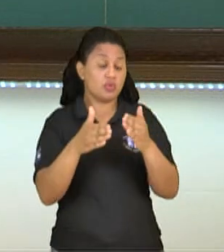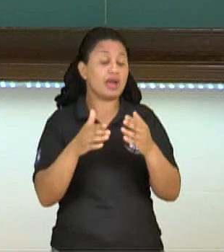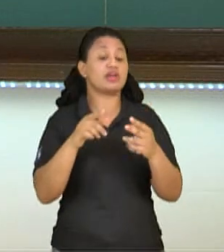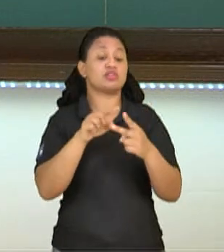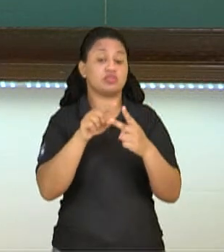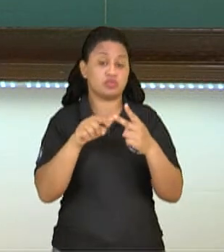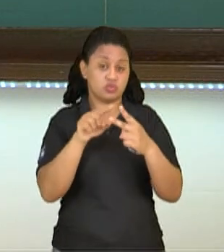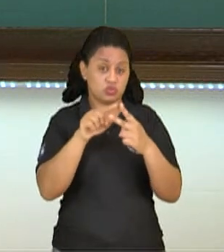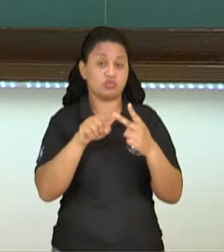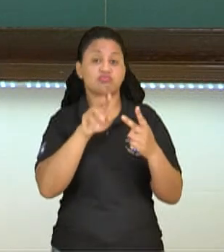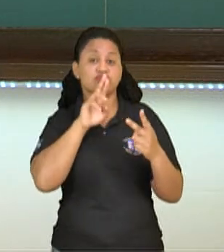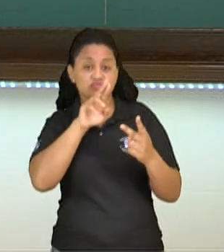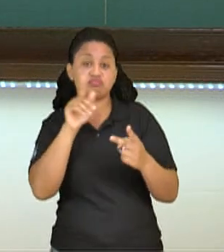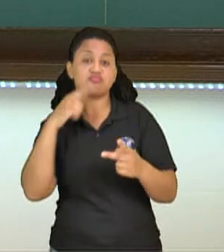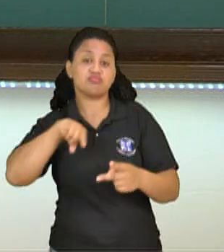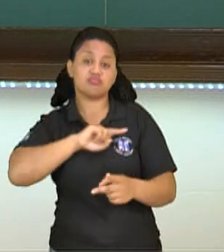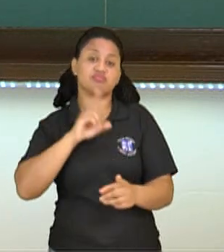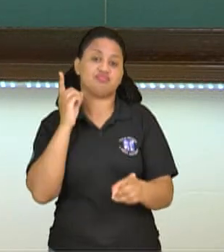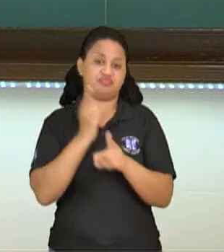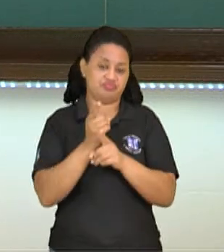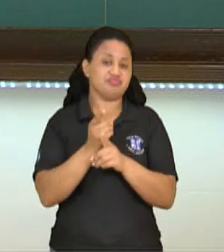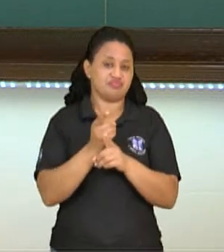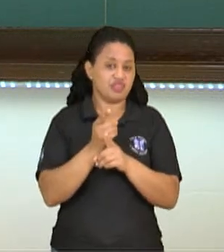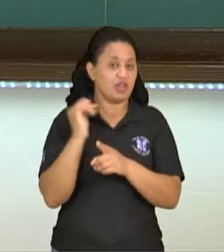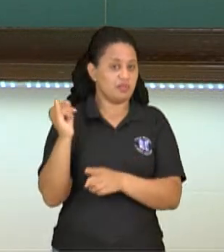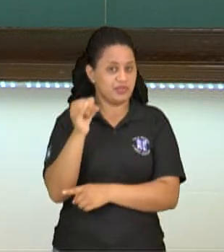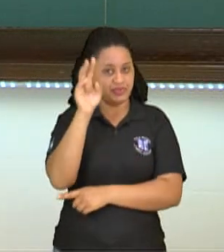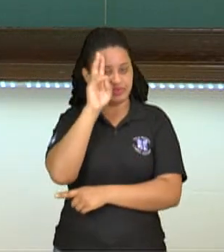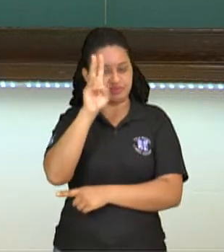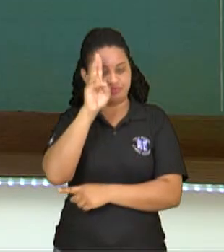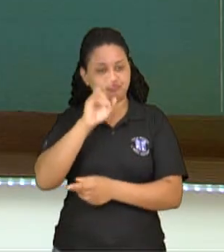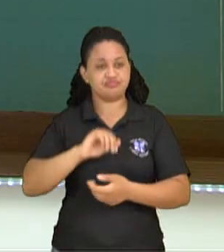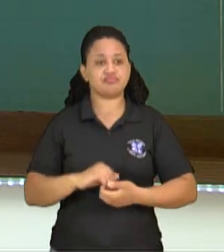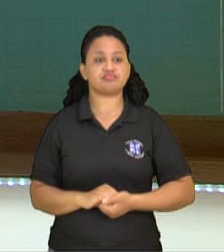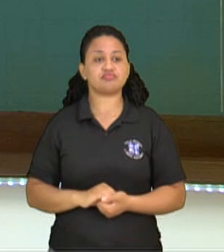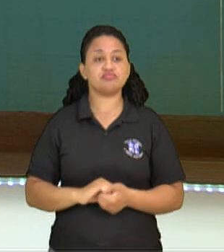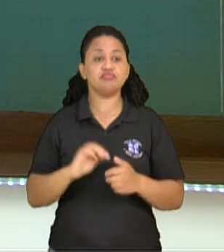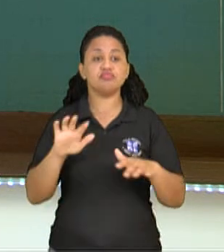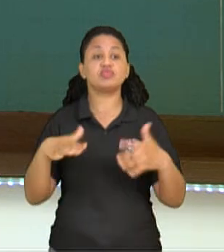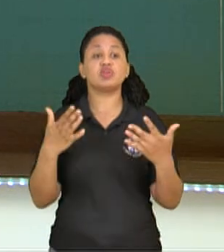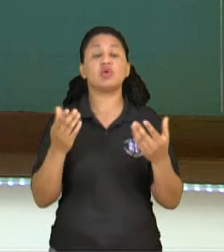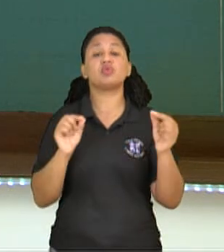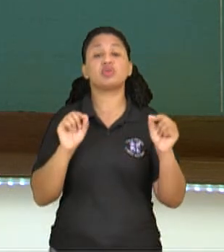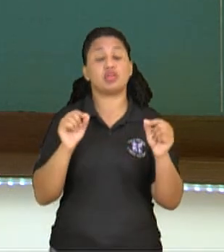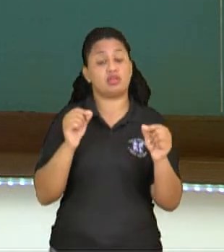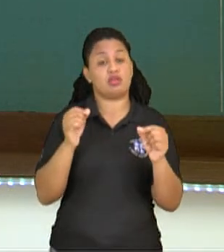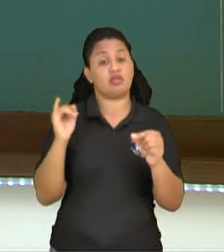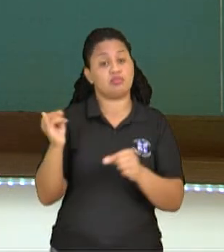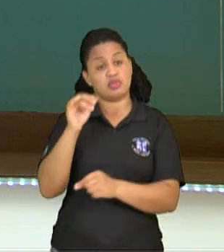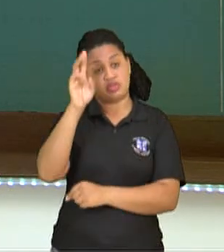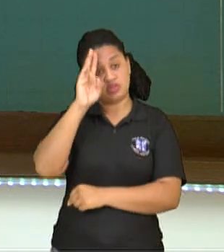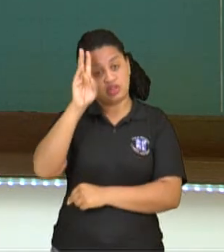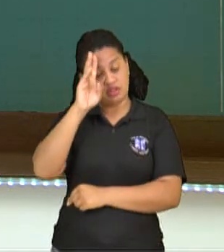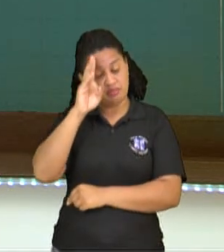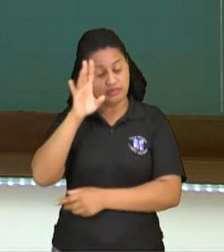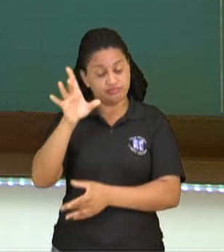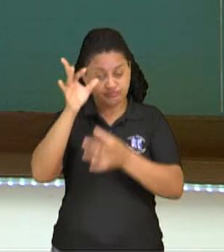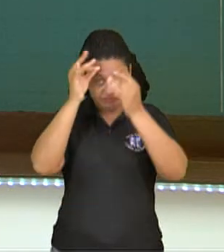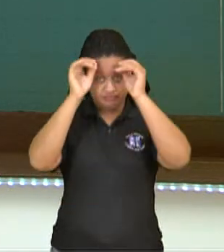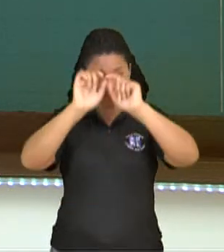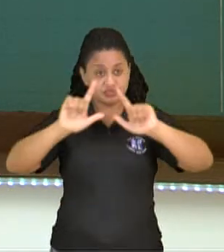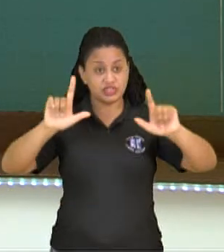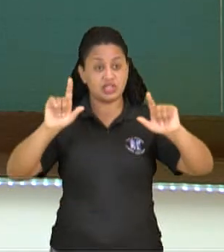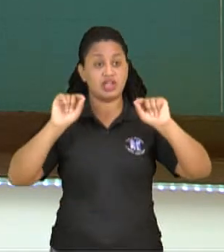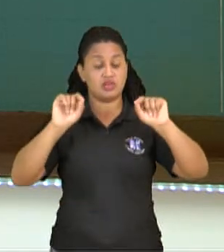encontrar duas soluções, não esquecer disso, tá bom? Então, olha só. Né? Para lembrar, né, e ficar bem claro aí para vocês